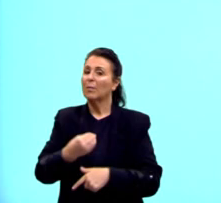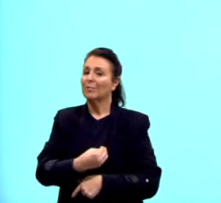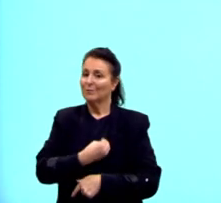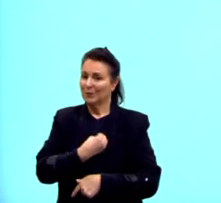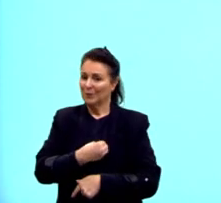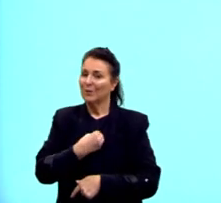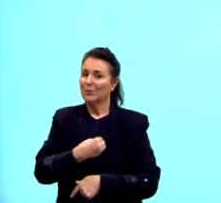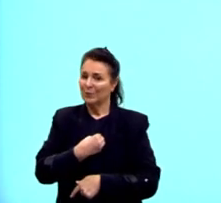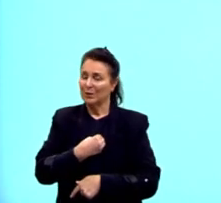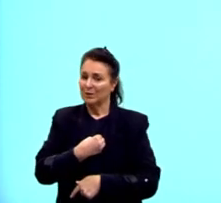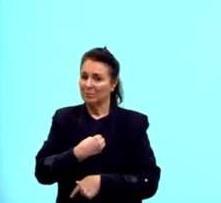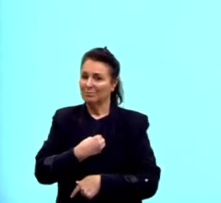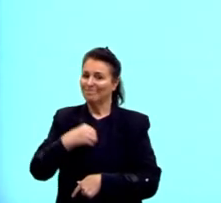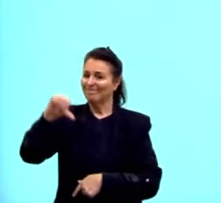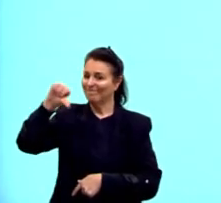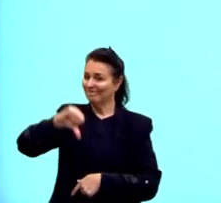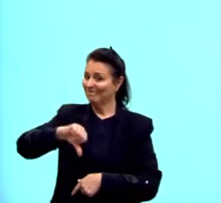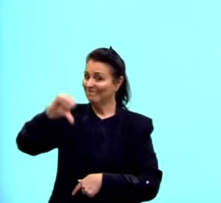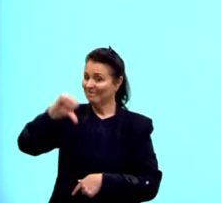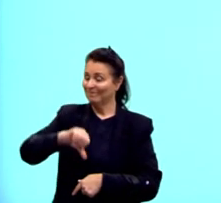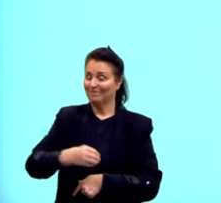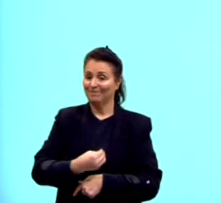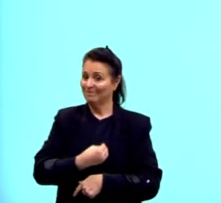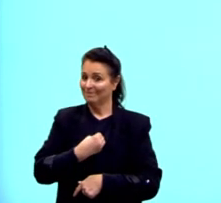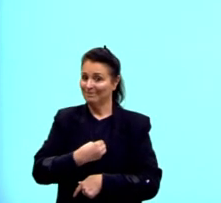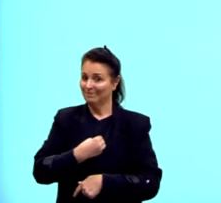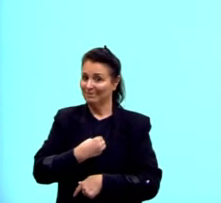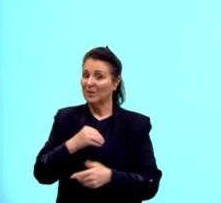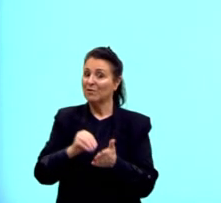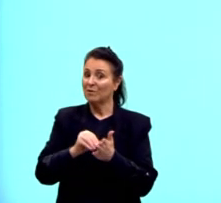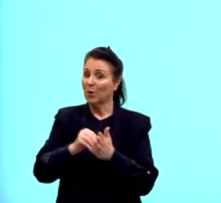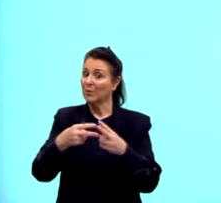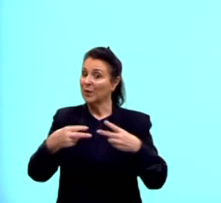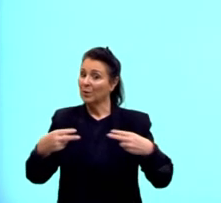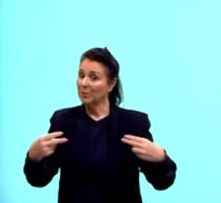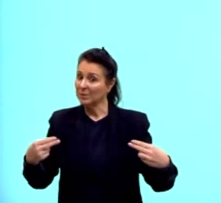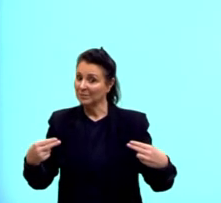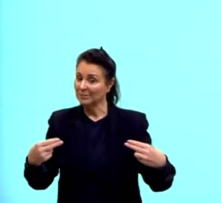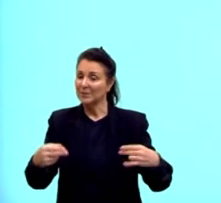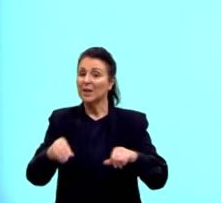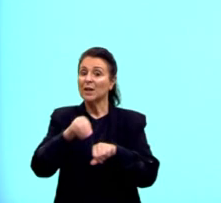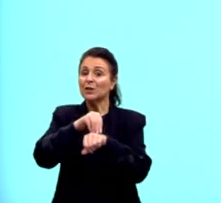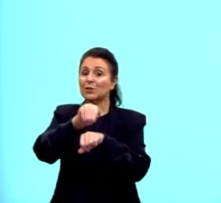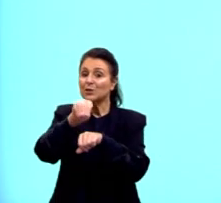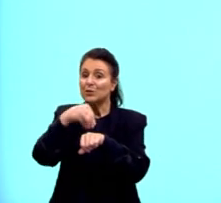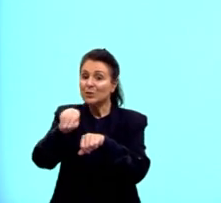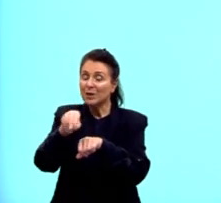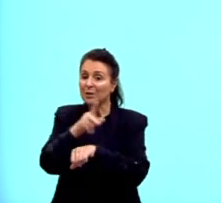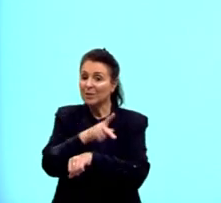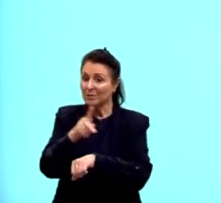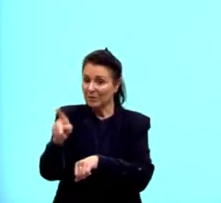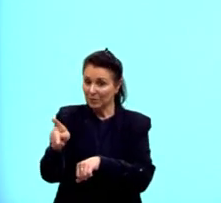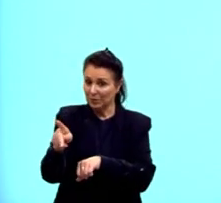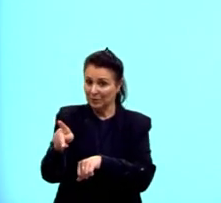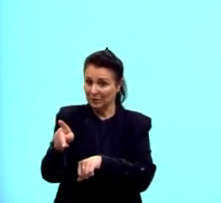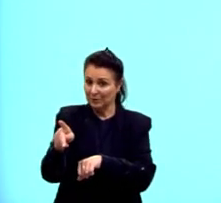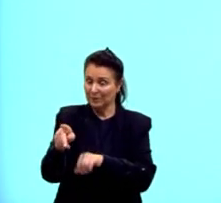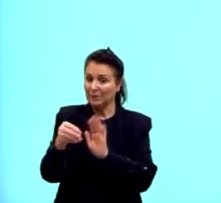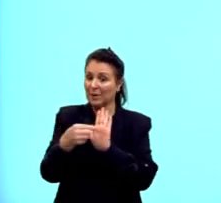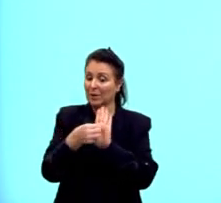precárias de vida em algumas dicas que eu deixei aí para vocês na hora de